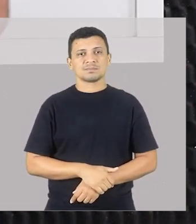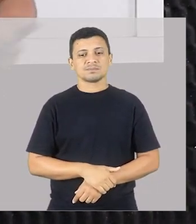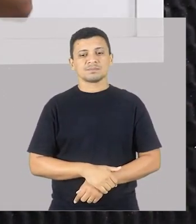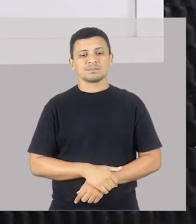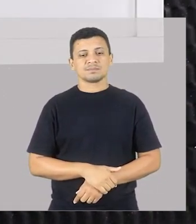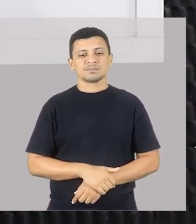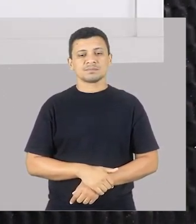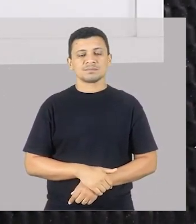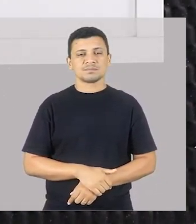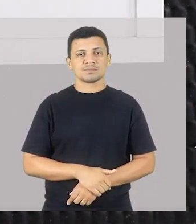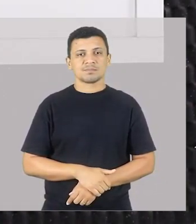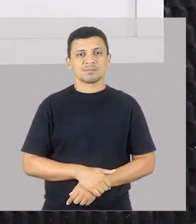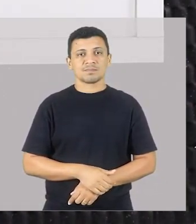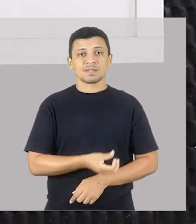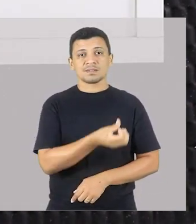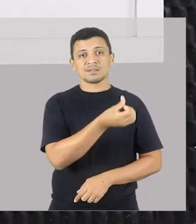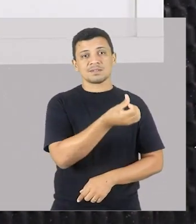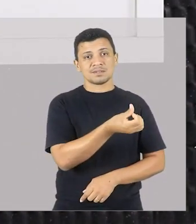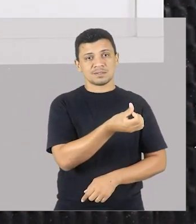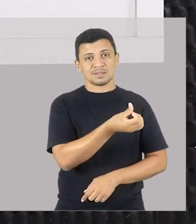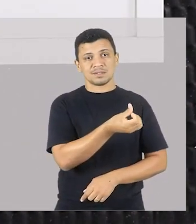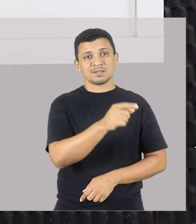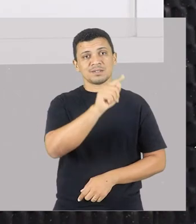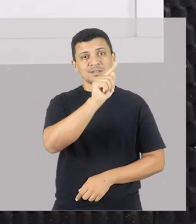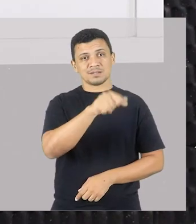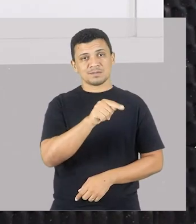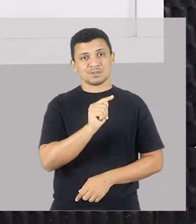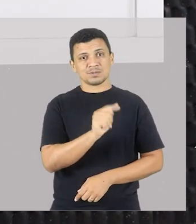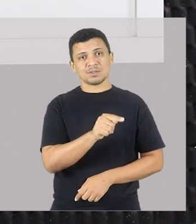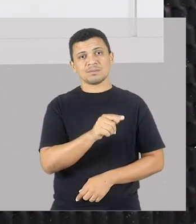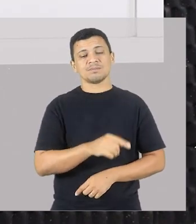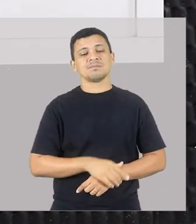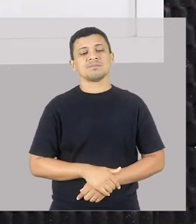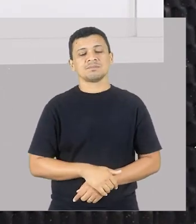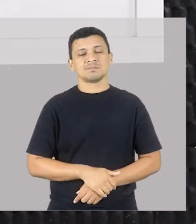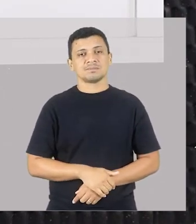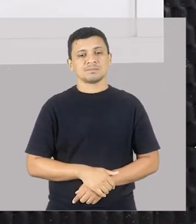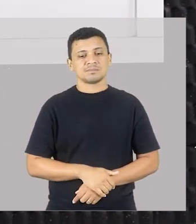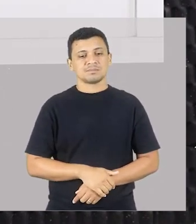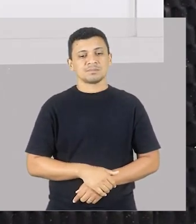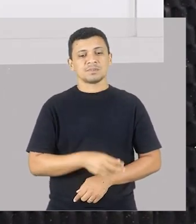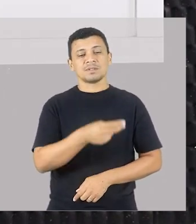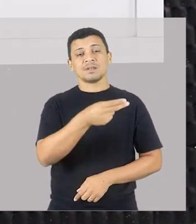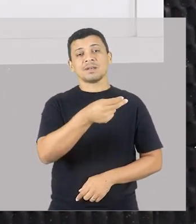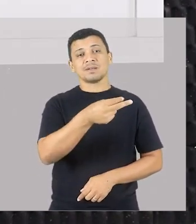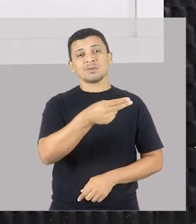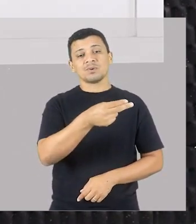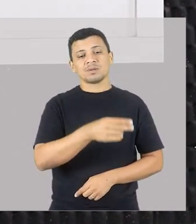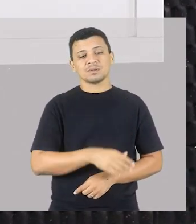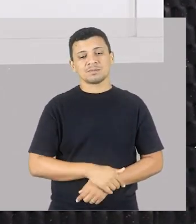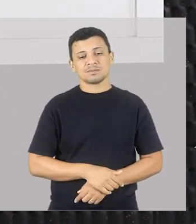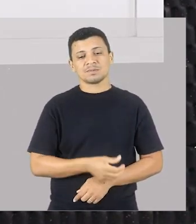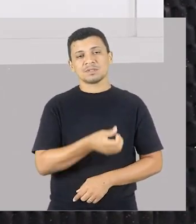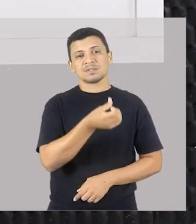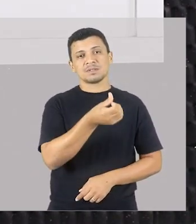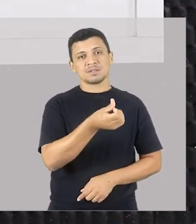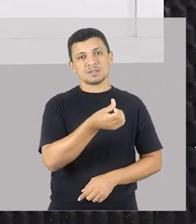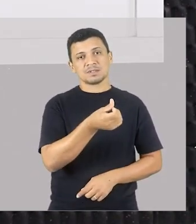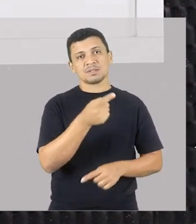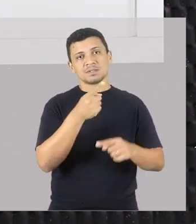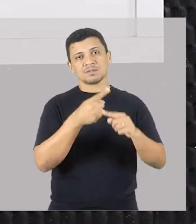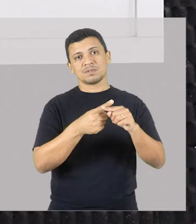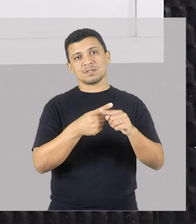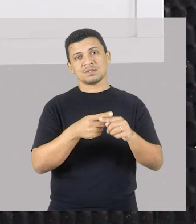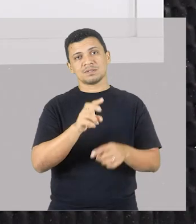Certo? Aí eu tenho, por exemplo, 6 fatorial, mais esse. 6 fatorial. 6